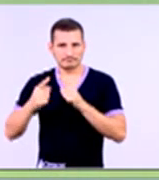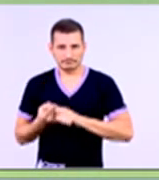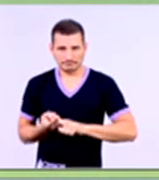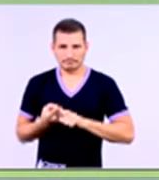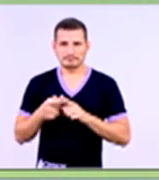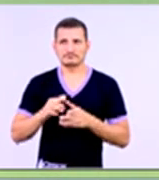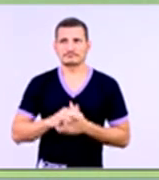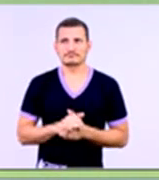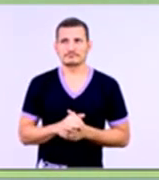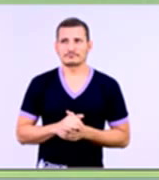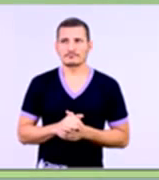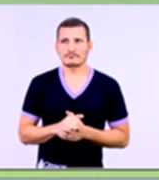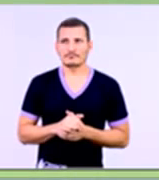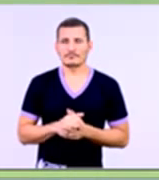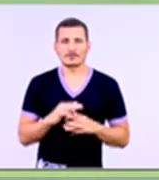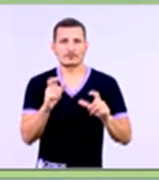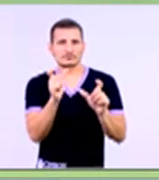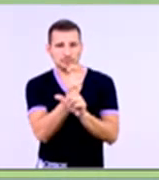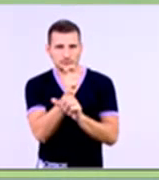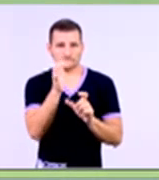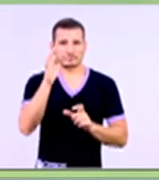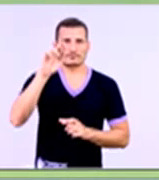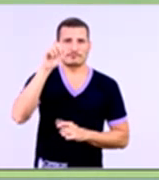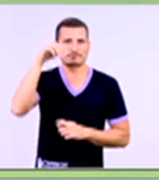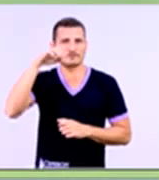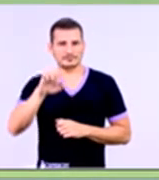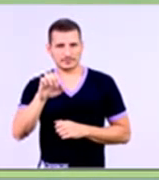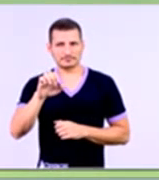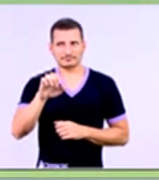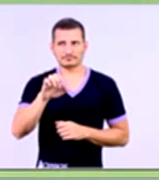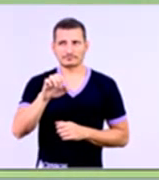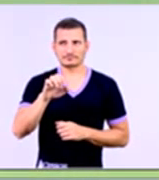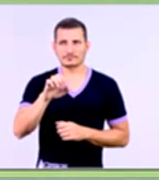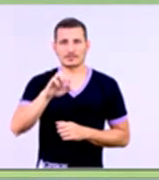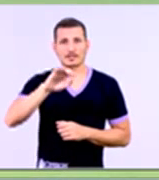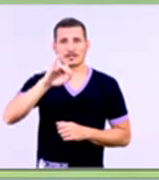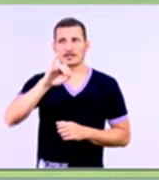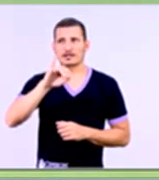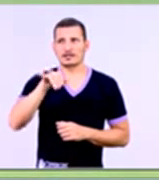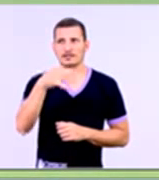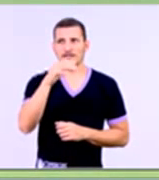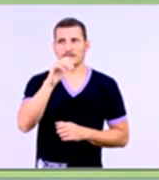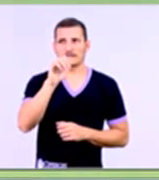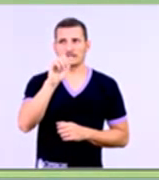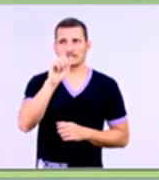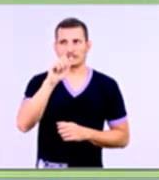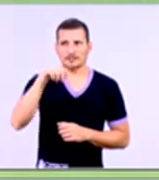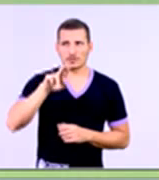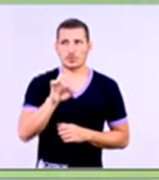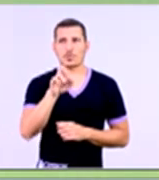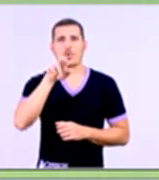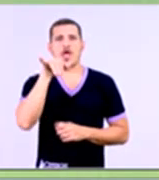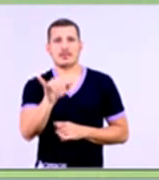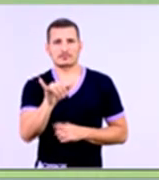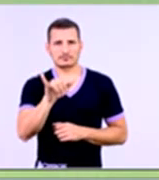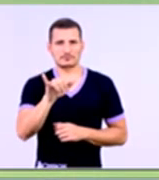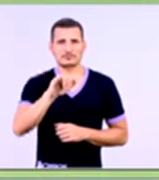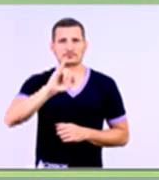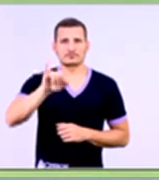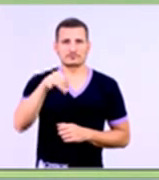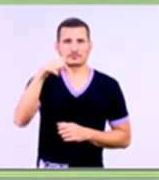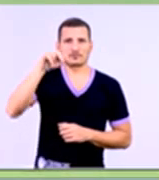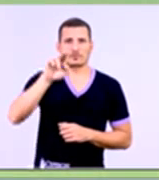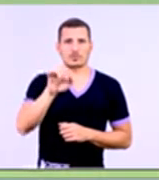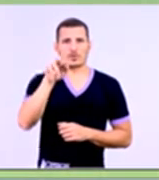base lógica, a estrutura do framework jQuery. Nós já tivemos acesso,